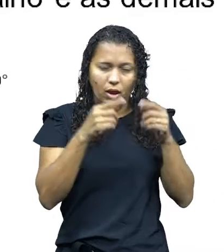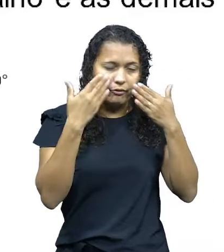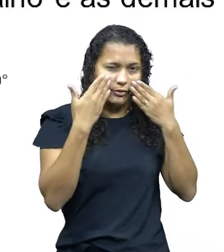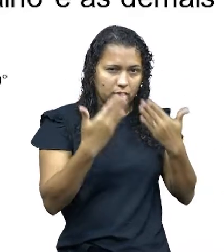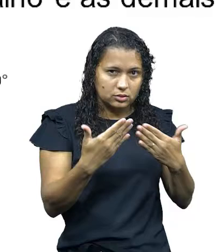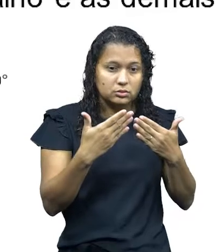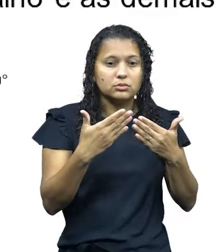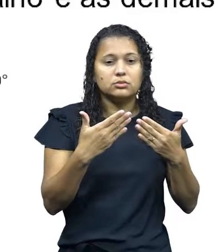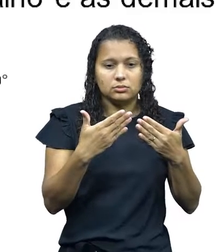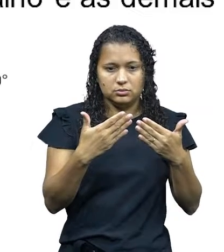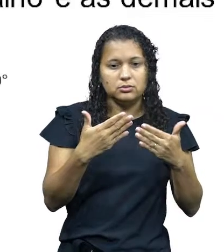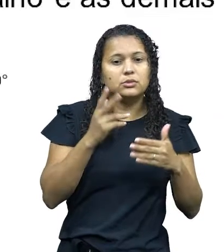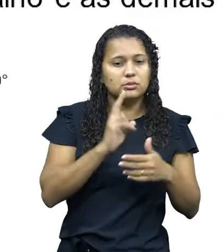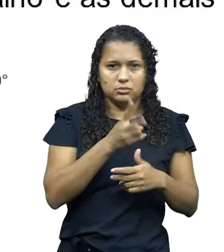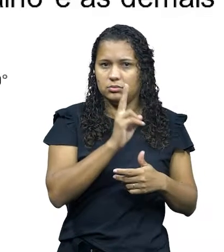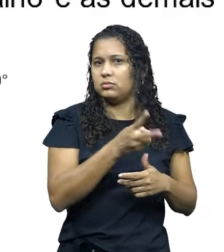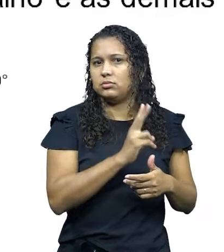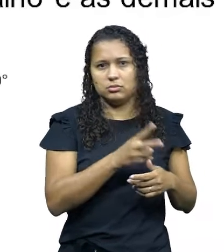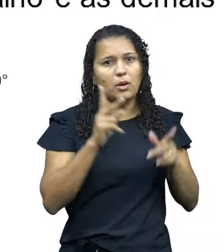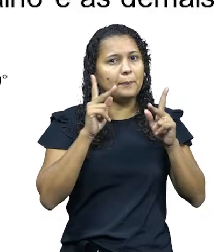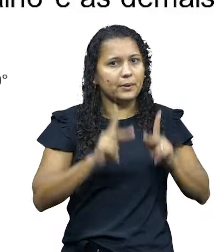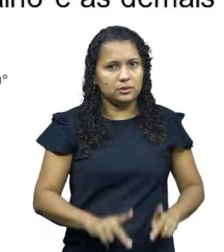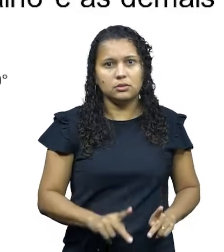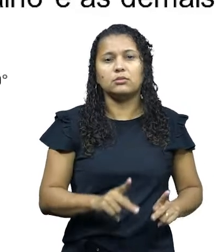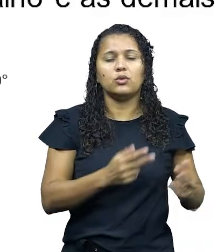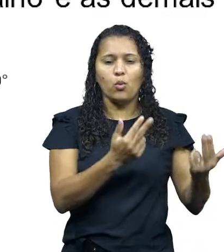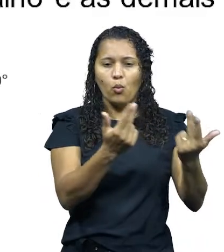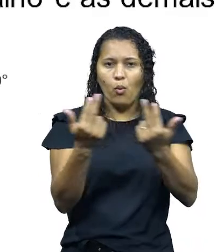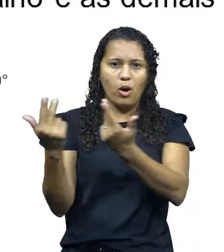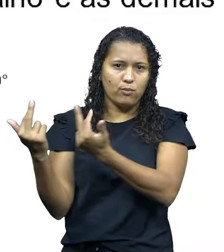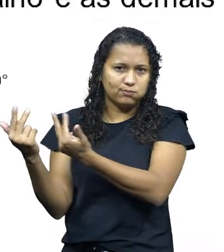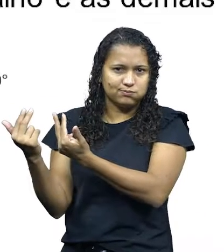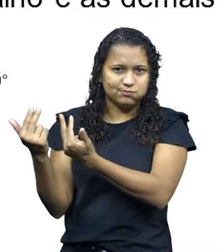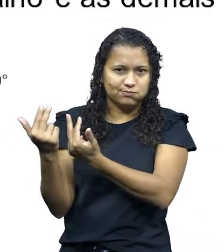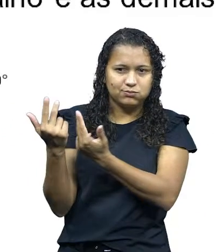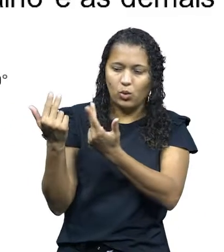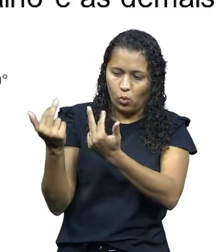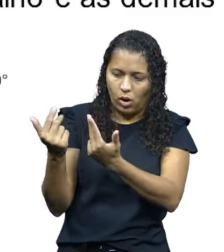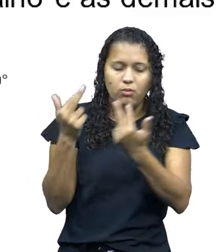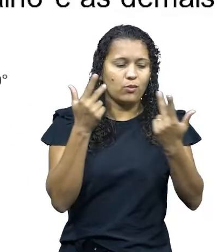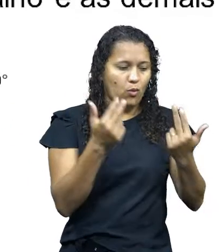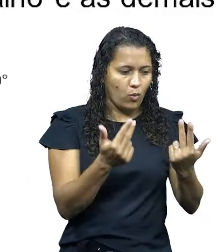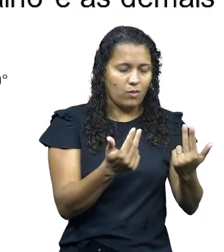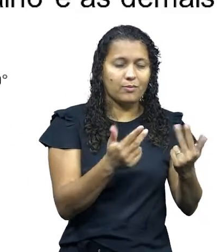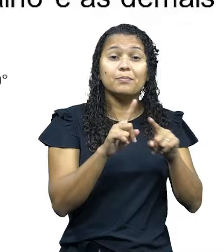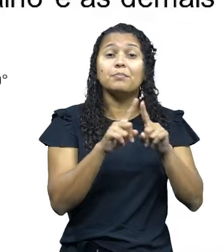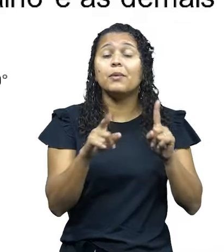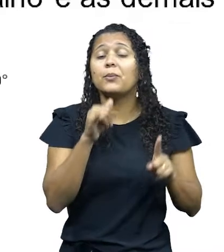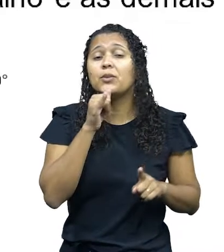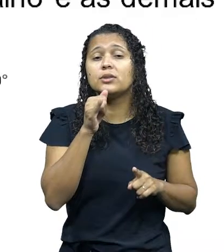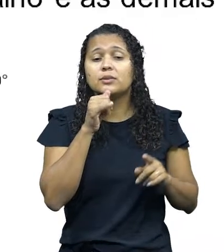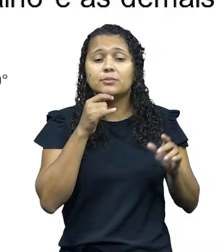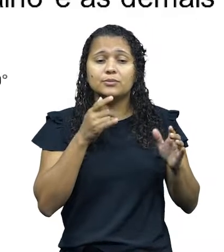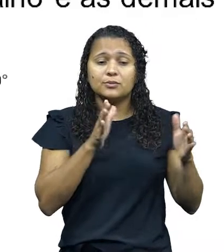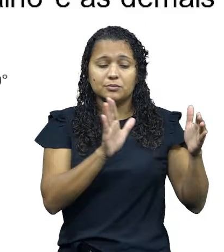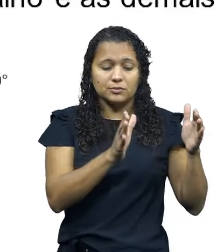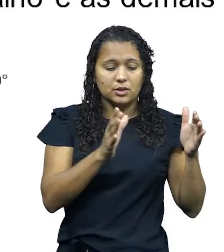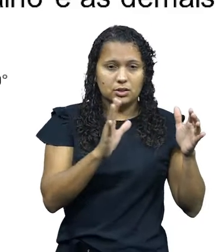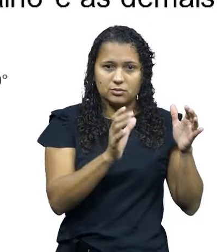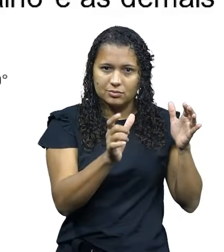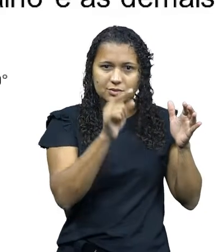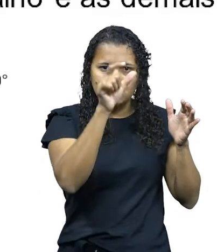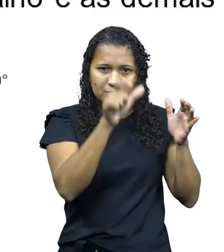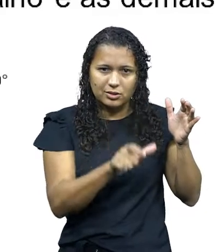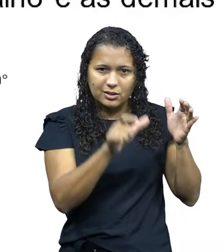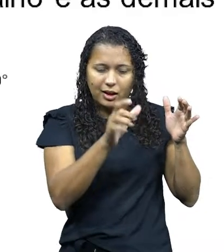dela, ela segue um padrão em todas elas, em todas as três. Só que a sua profundidade ela vai mudar.